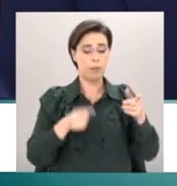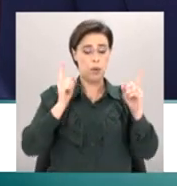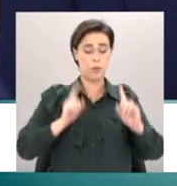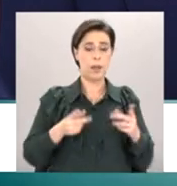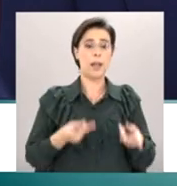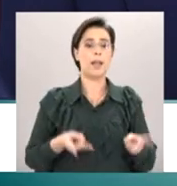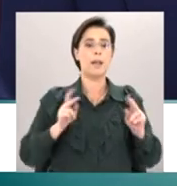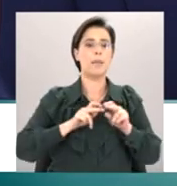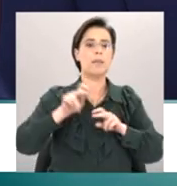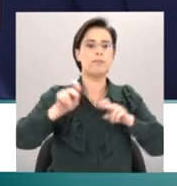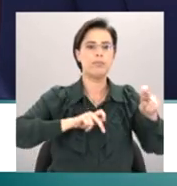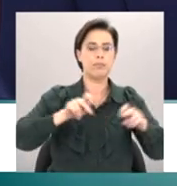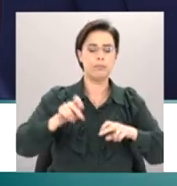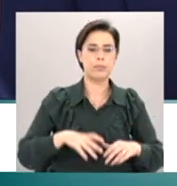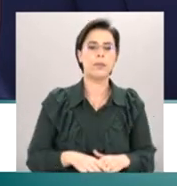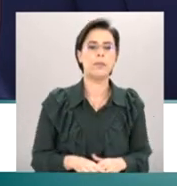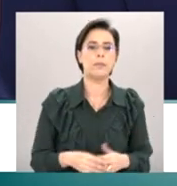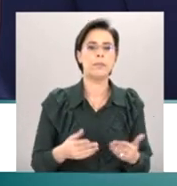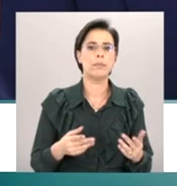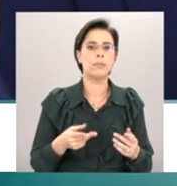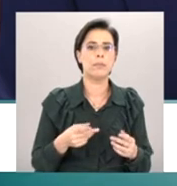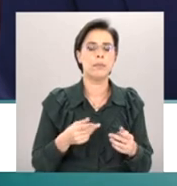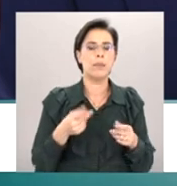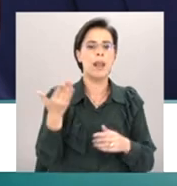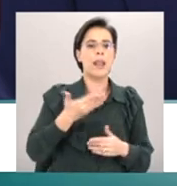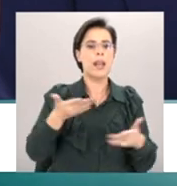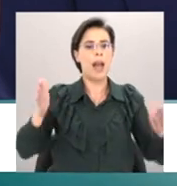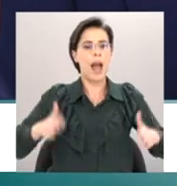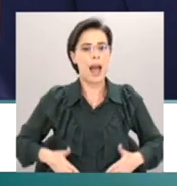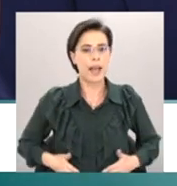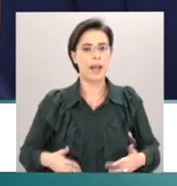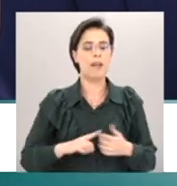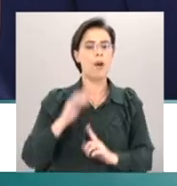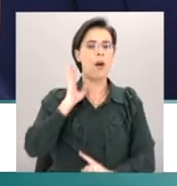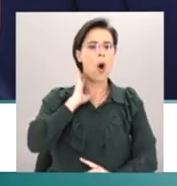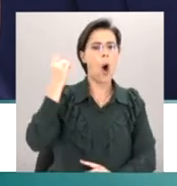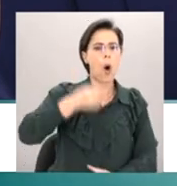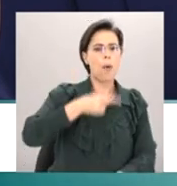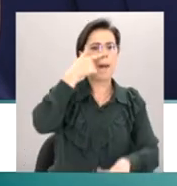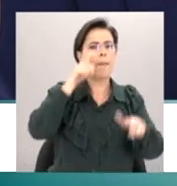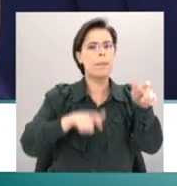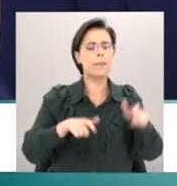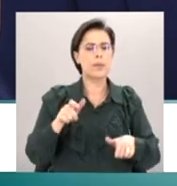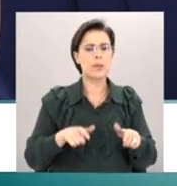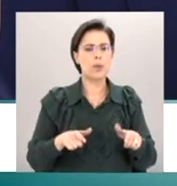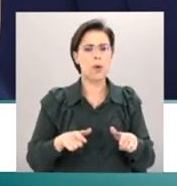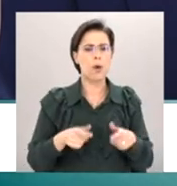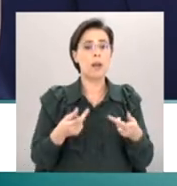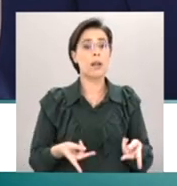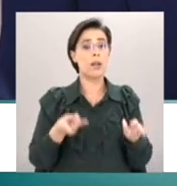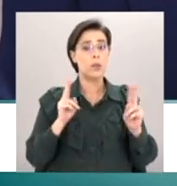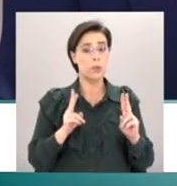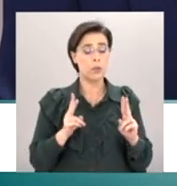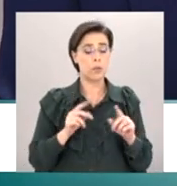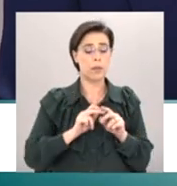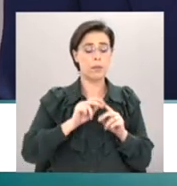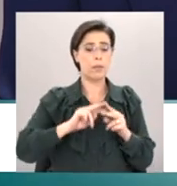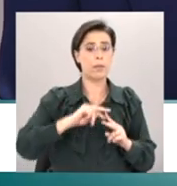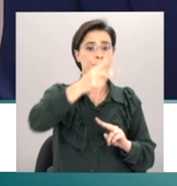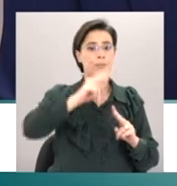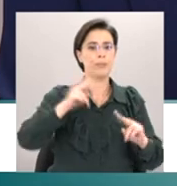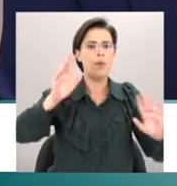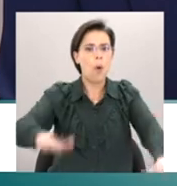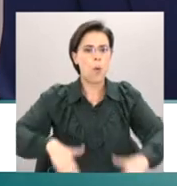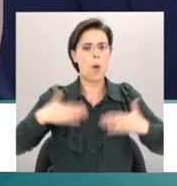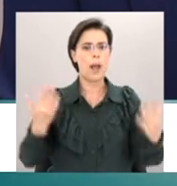começaram a liberdade de educação a passar por direito à greve obrigava as pessoas estarem disponíveis para serem mobilizadas para